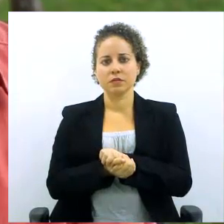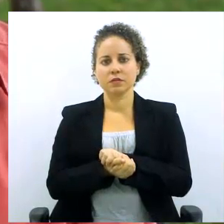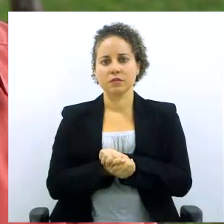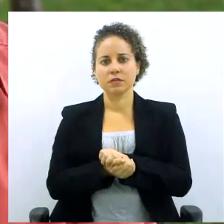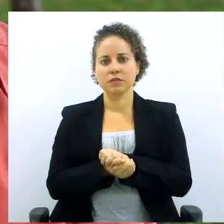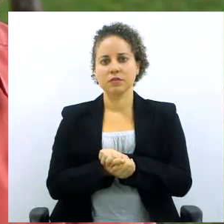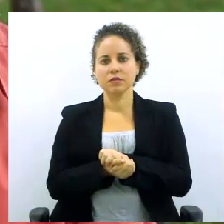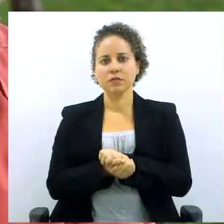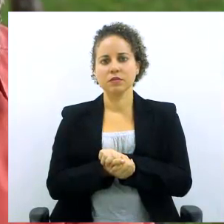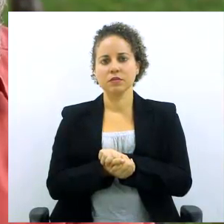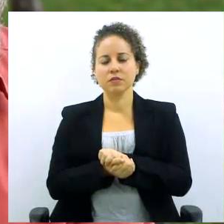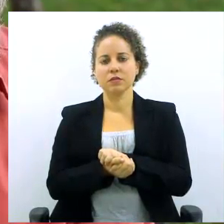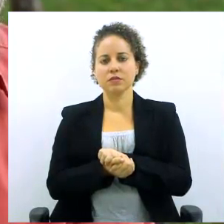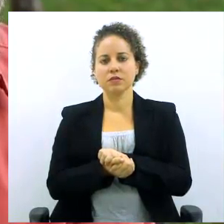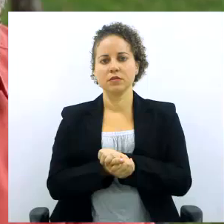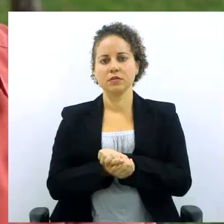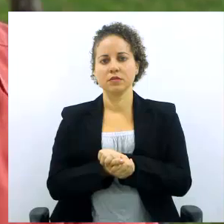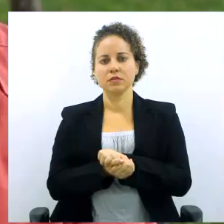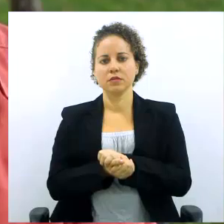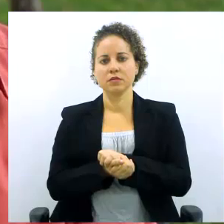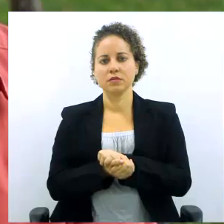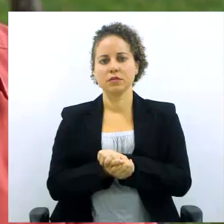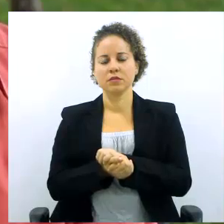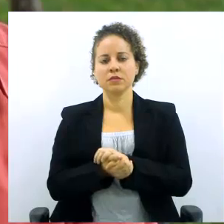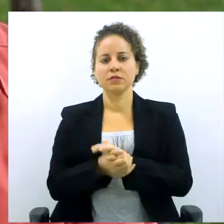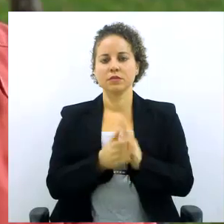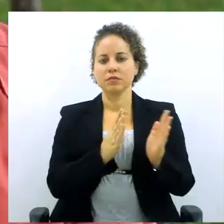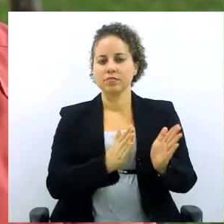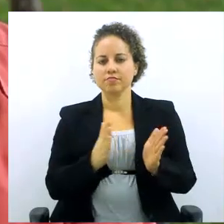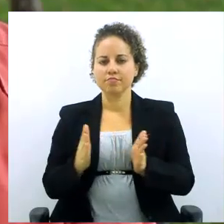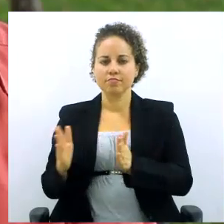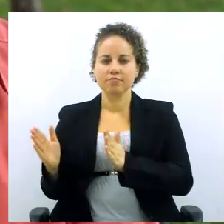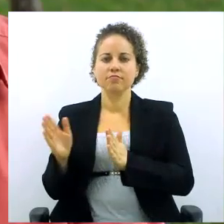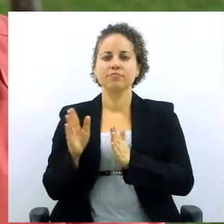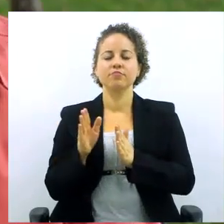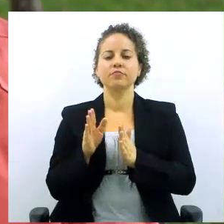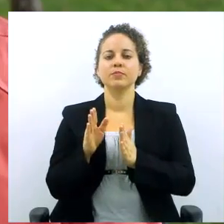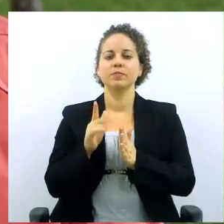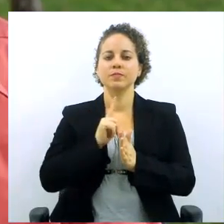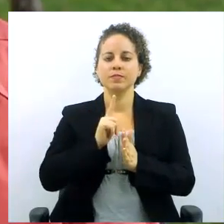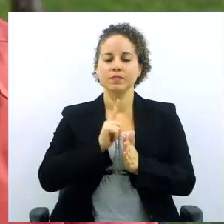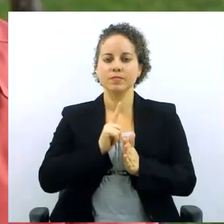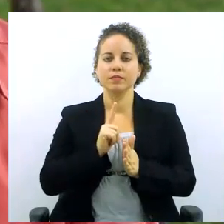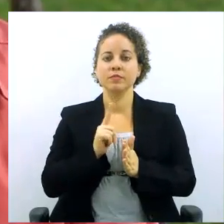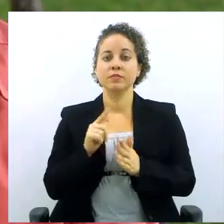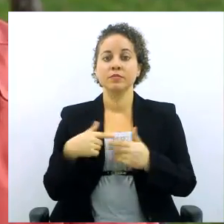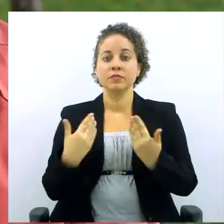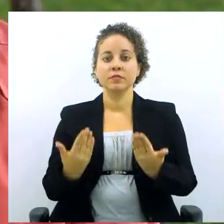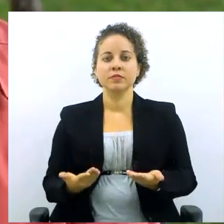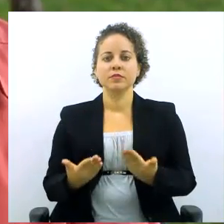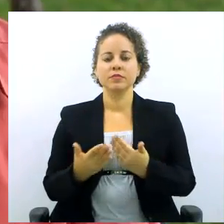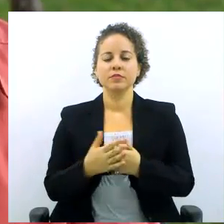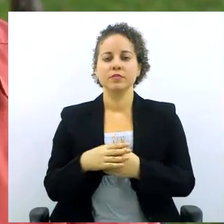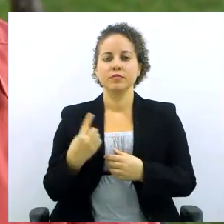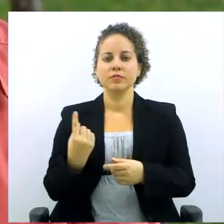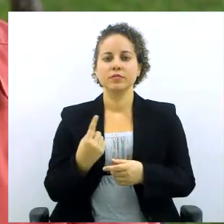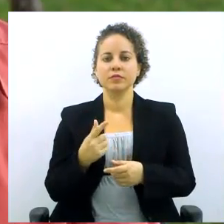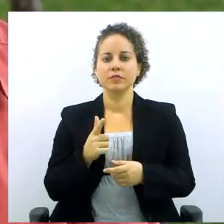algo, digamos assim, que diga respeito a procedimentos, né? No entanto, a gente só vê a economia